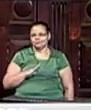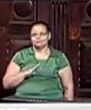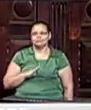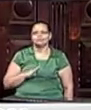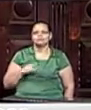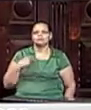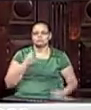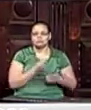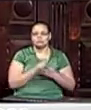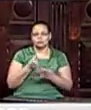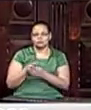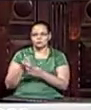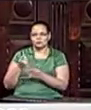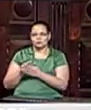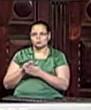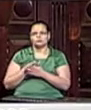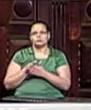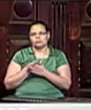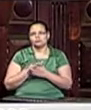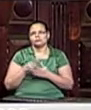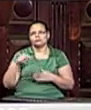às compras internas,